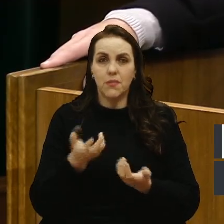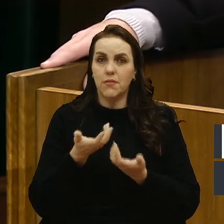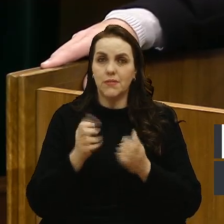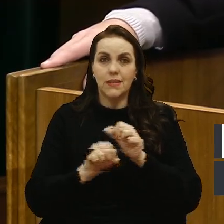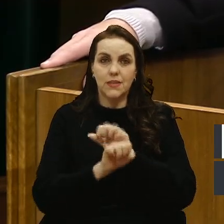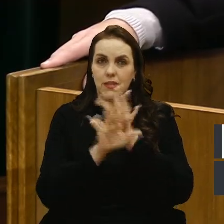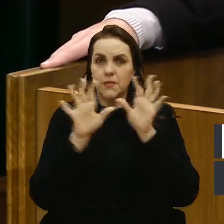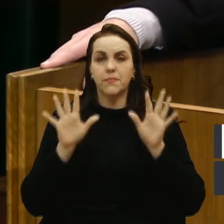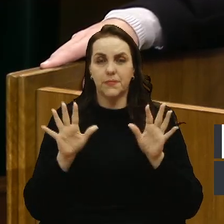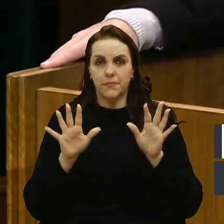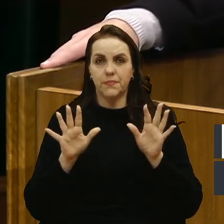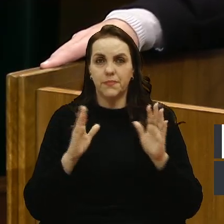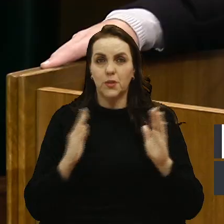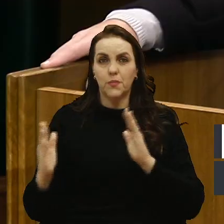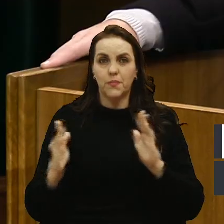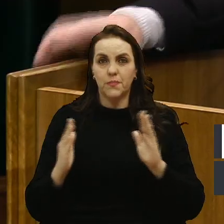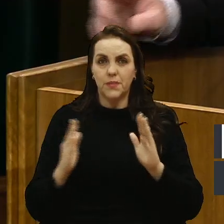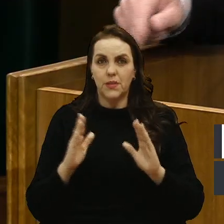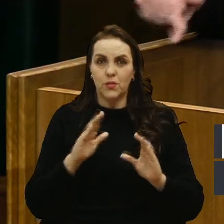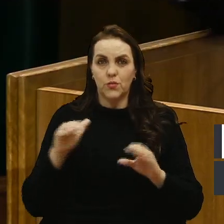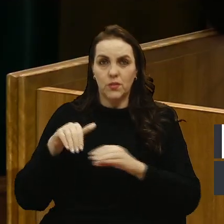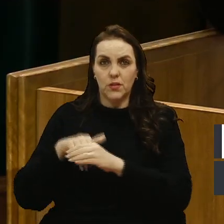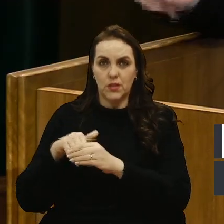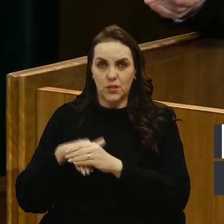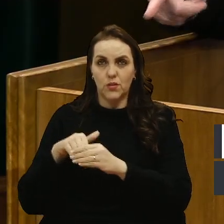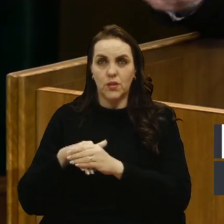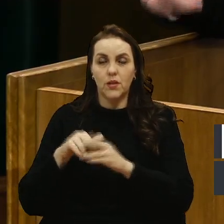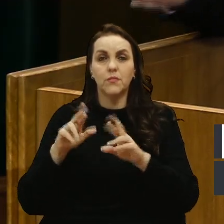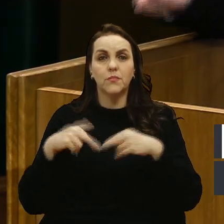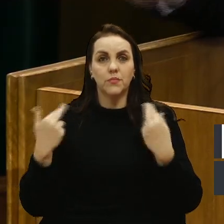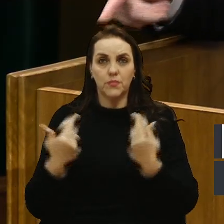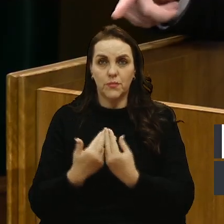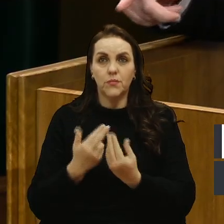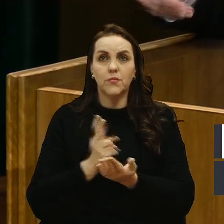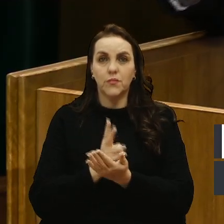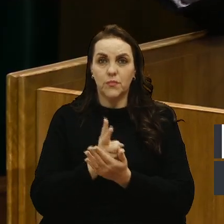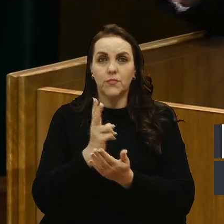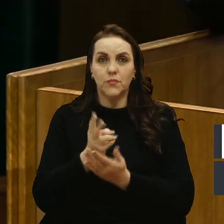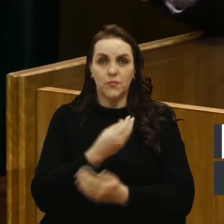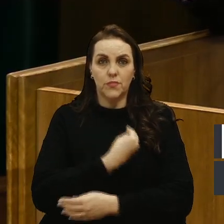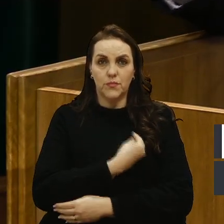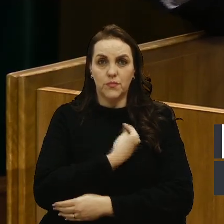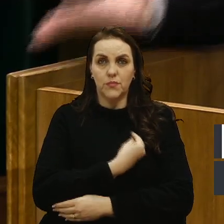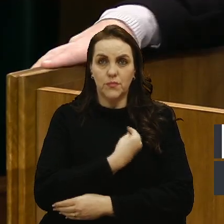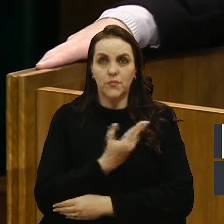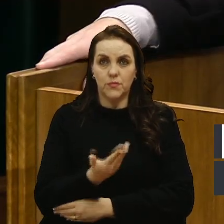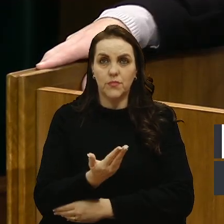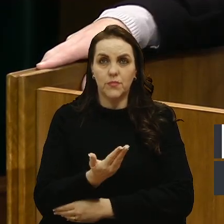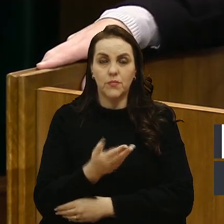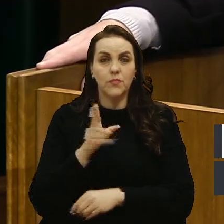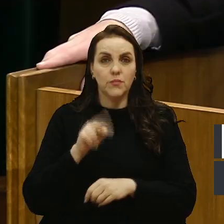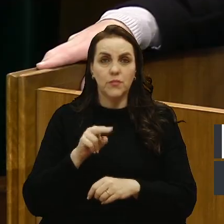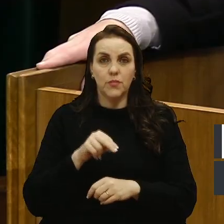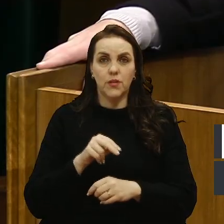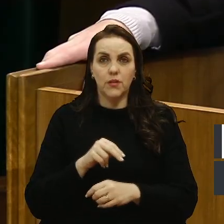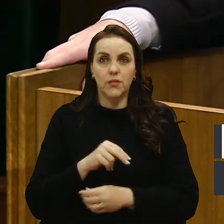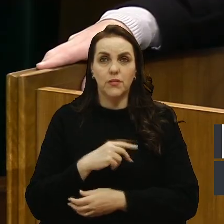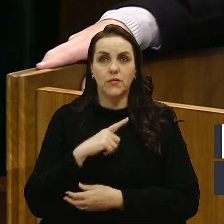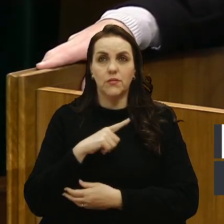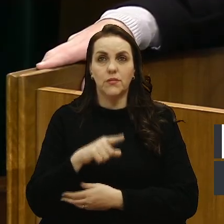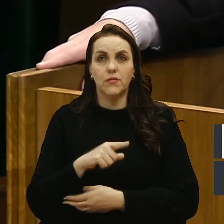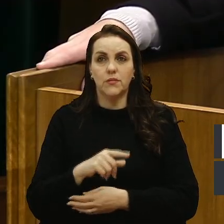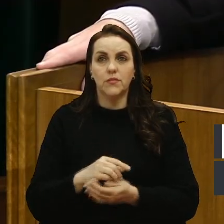transparência. Então, o período eleitoral, as sessões seguirão transmitidas ao vivo. Há muito tempo não se seguia, então